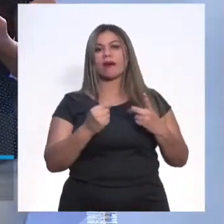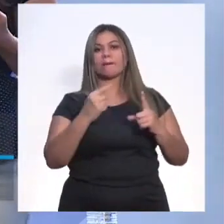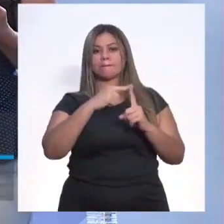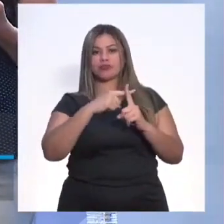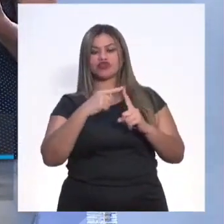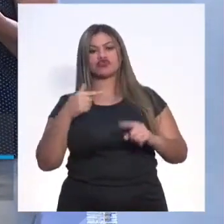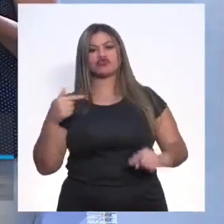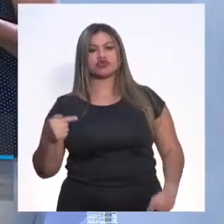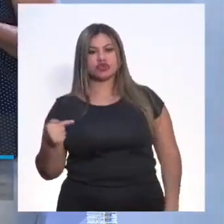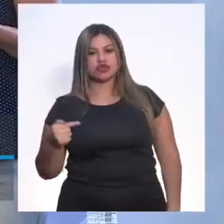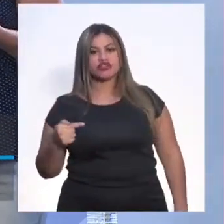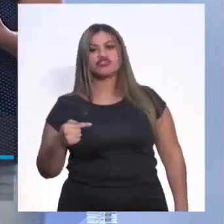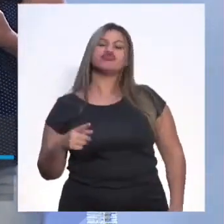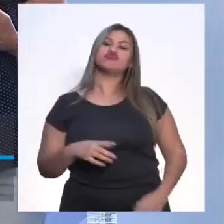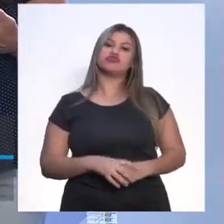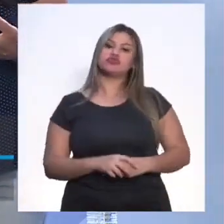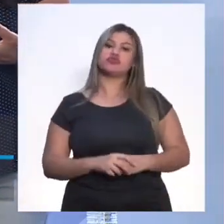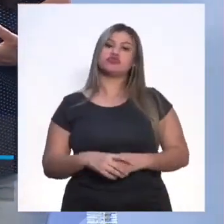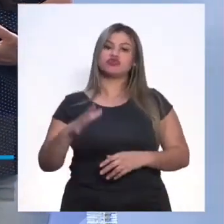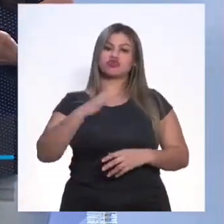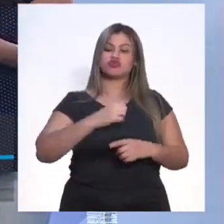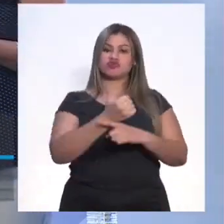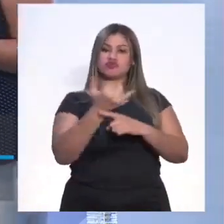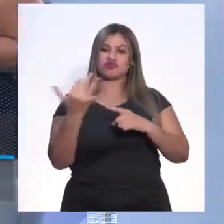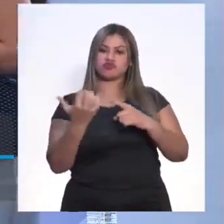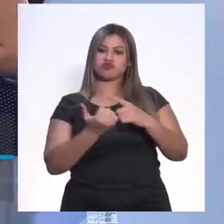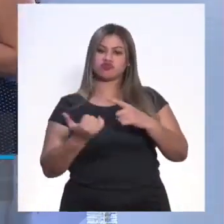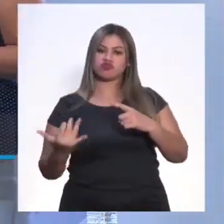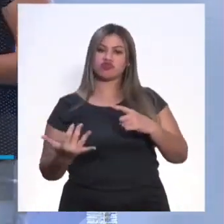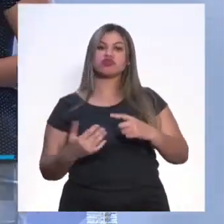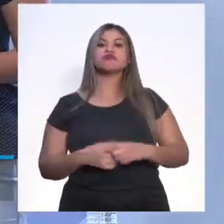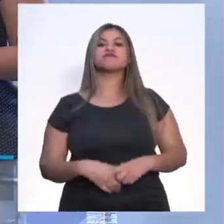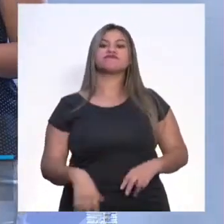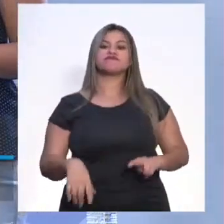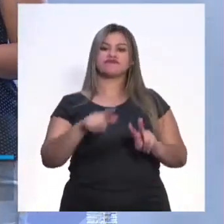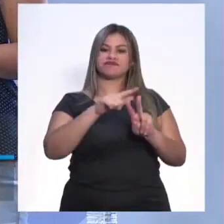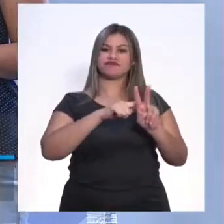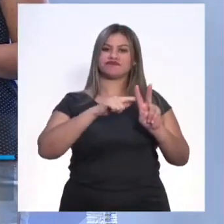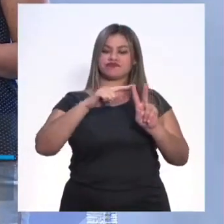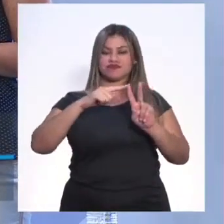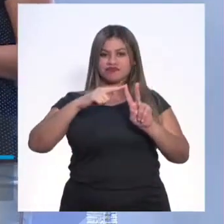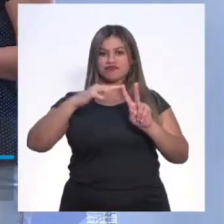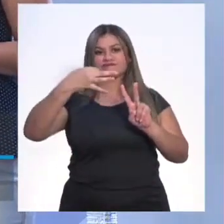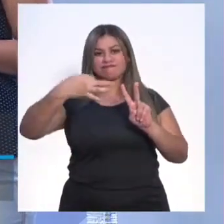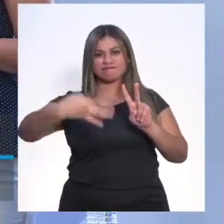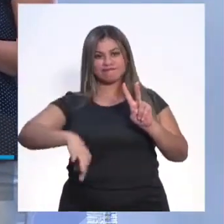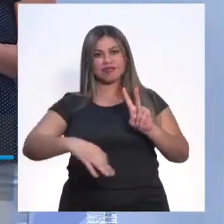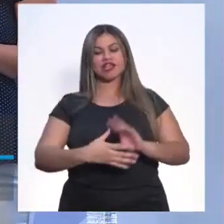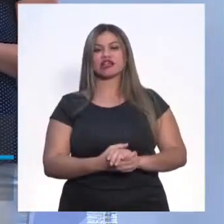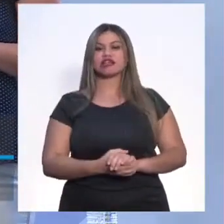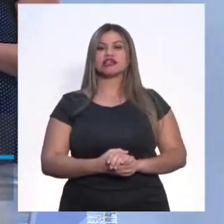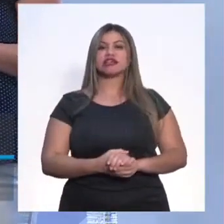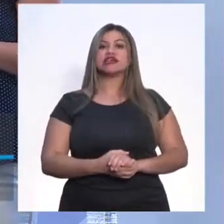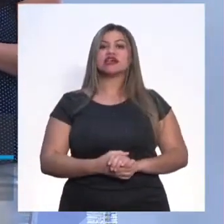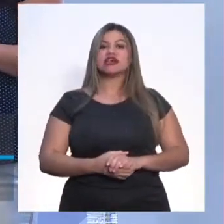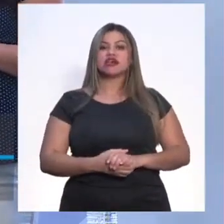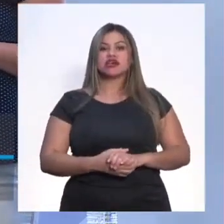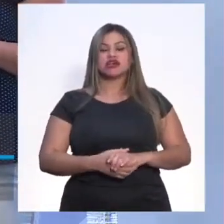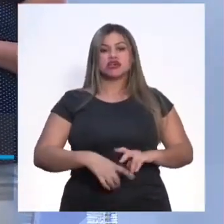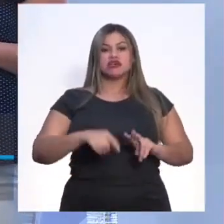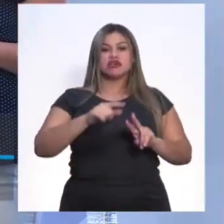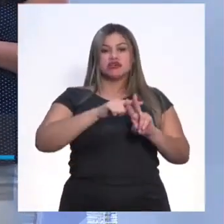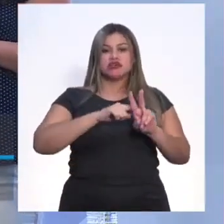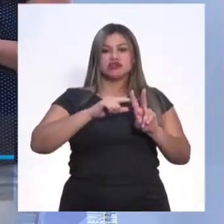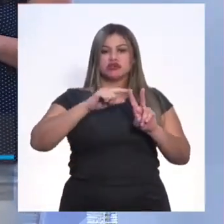e negativos, todas as frações e as raízes exatas também. Quando eu posso tirar o número de dentro